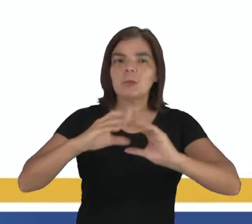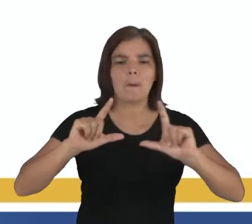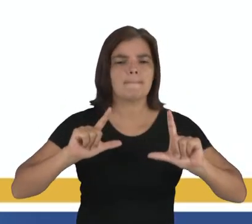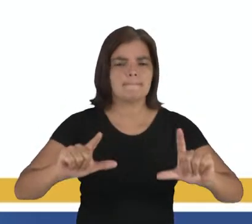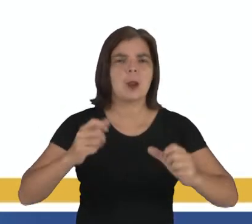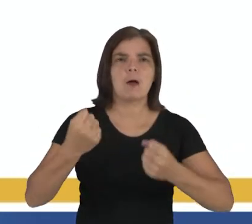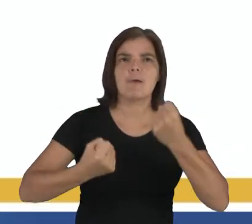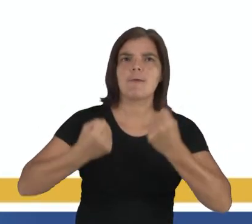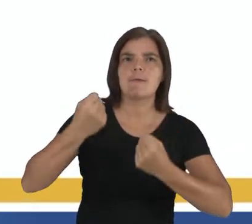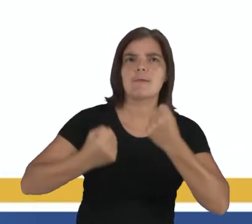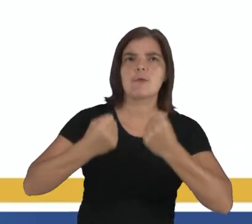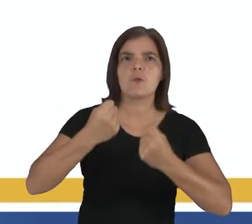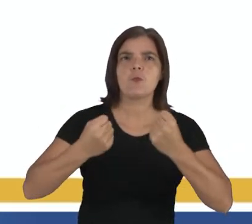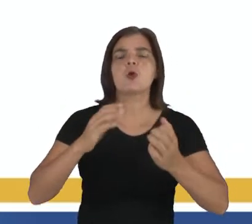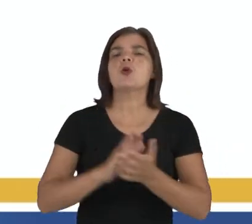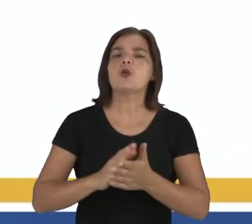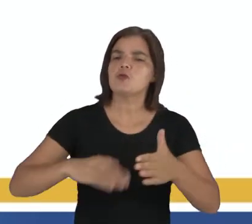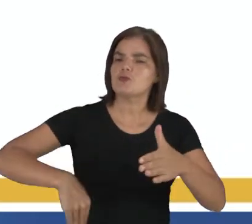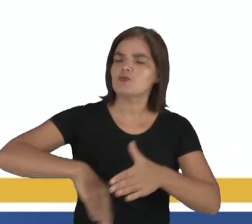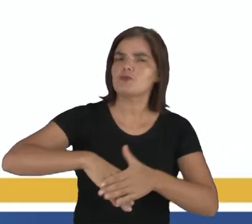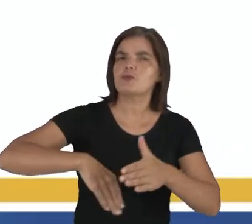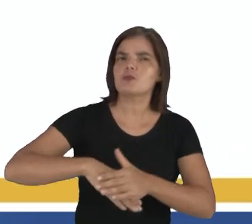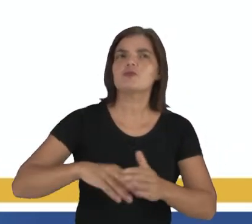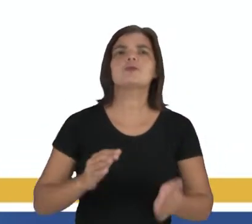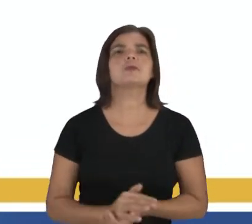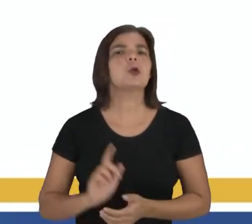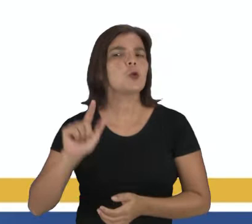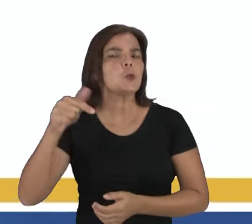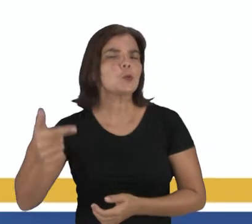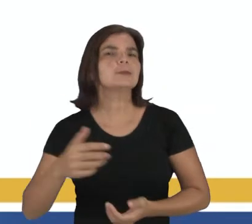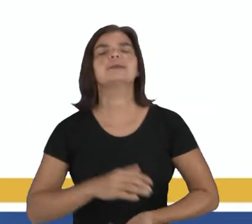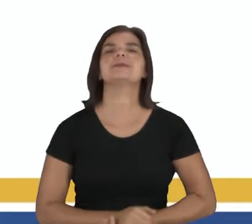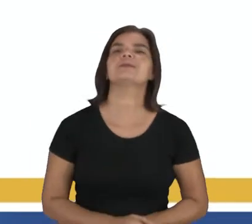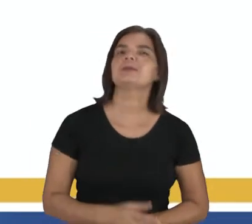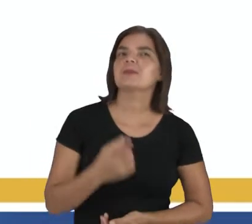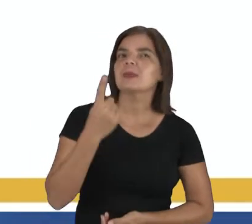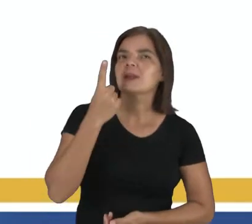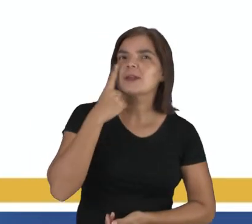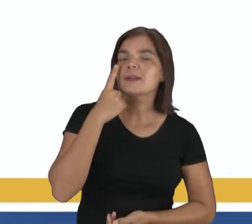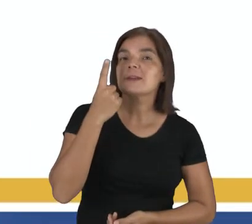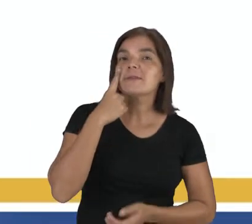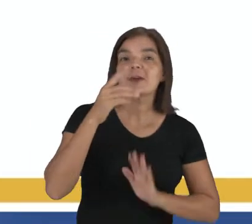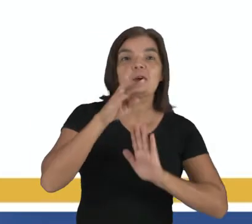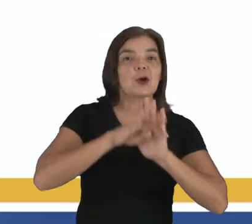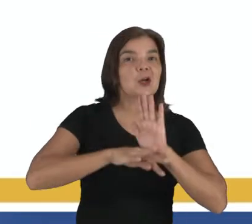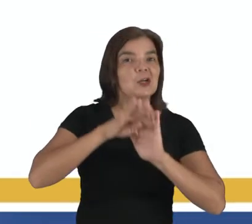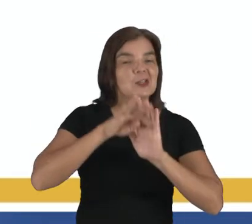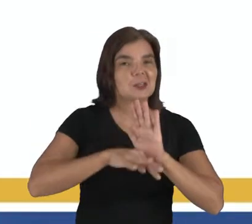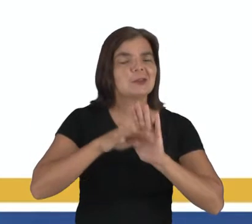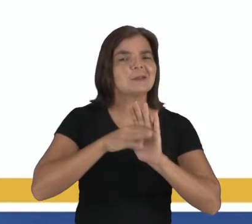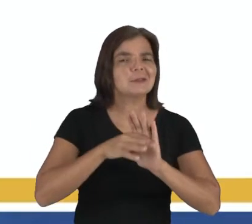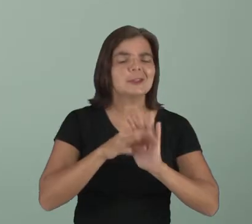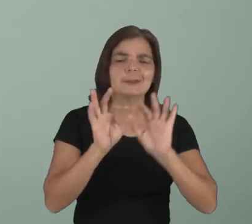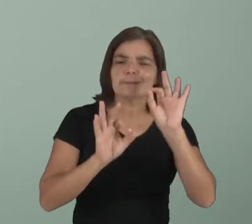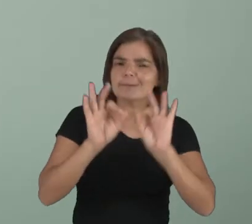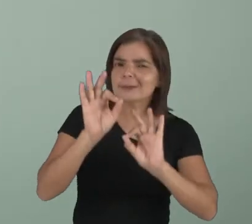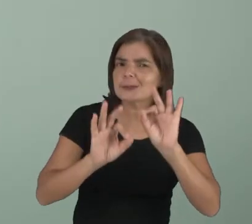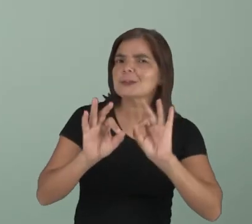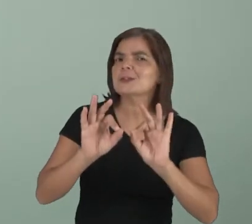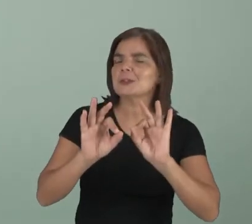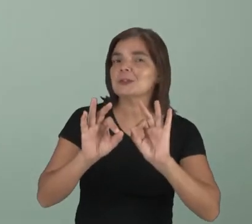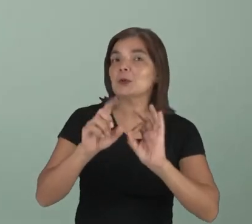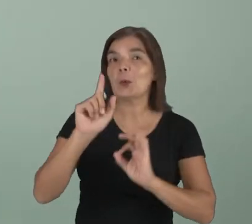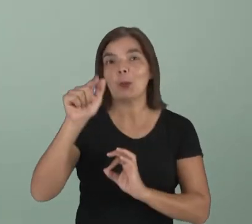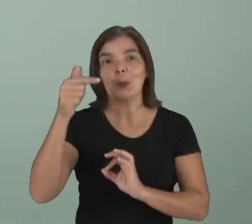placas de carro, campeonatos do meu time e outros. Veja que este texto foi muito trabalhado com vocês,